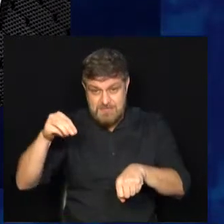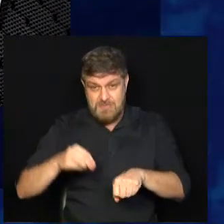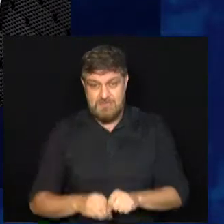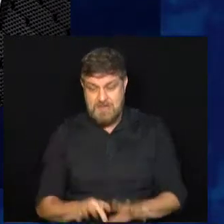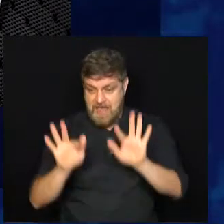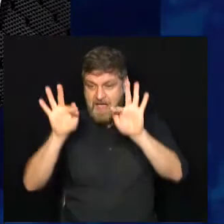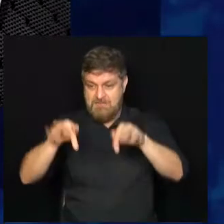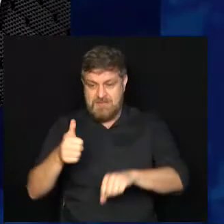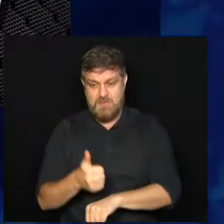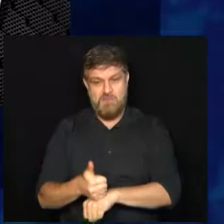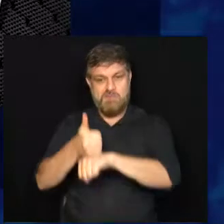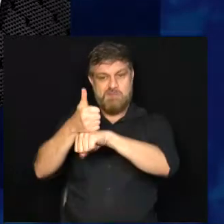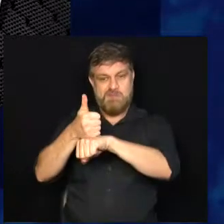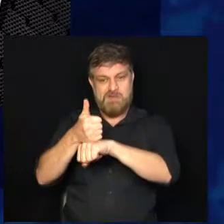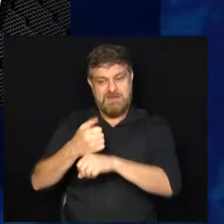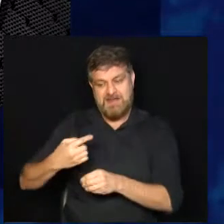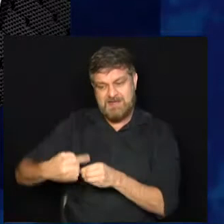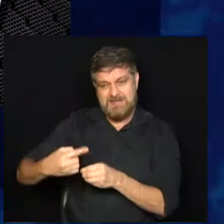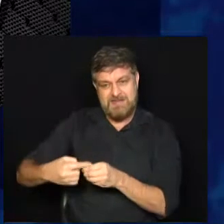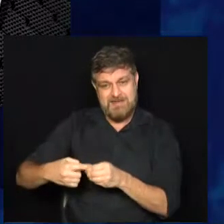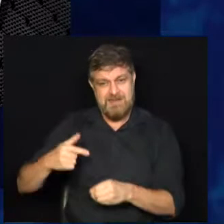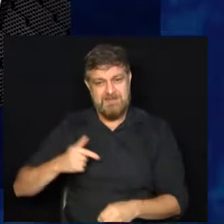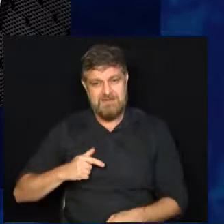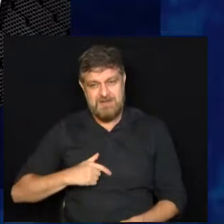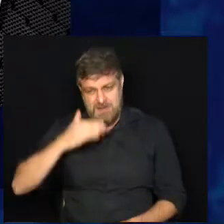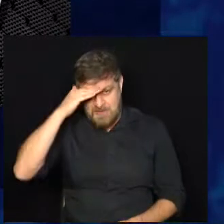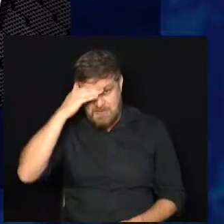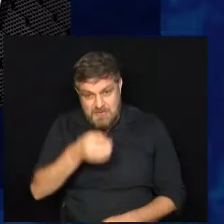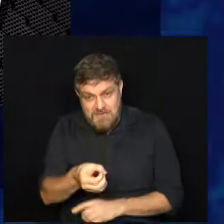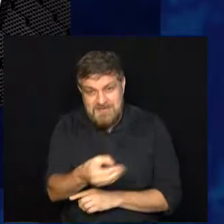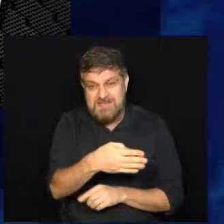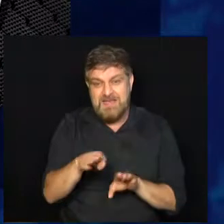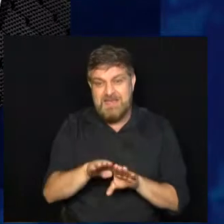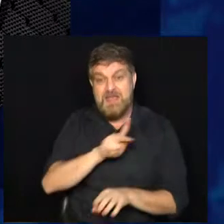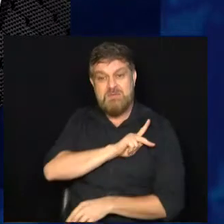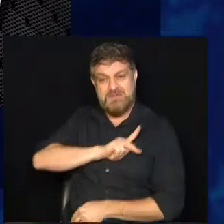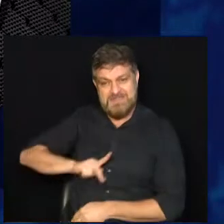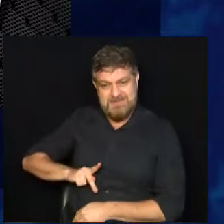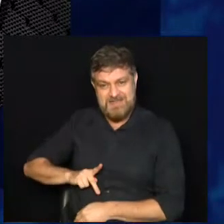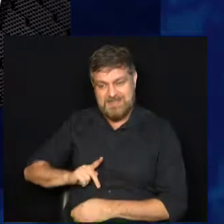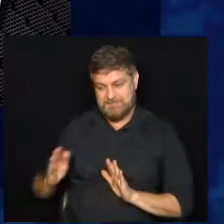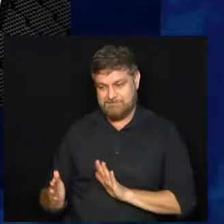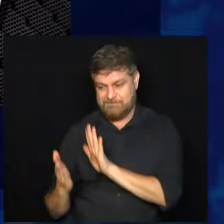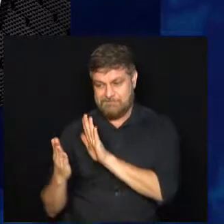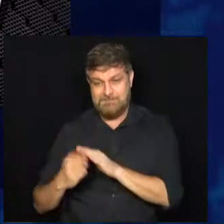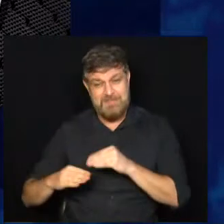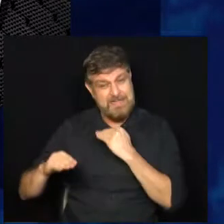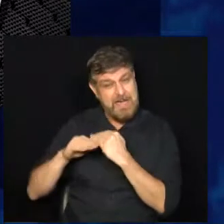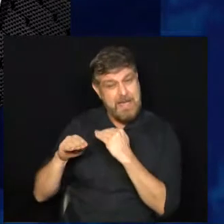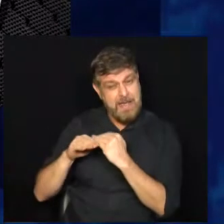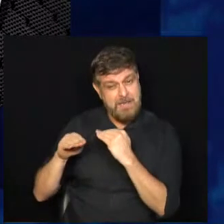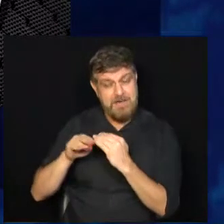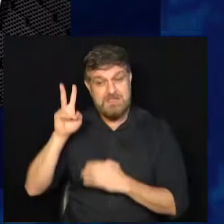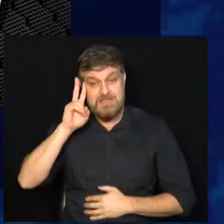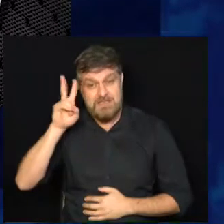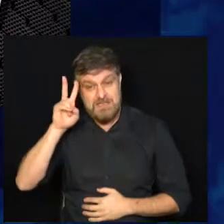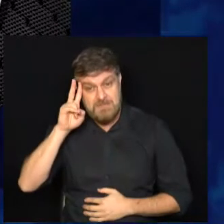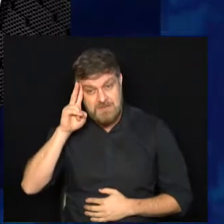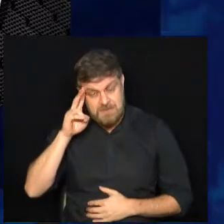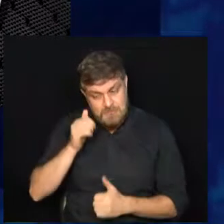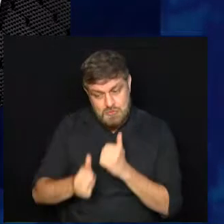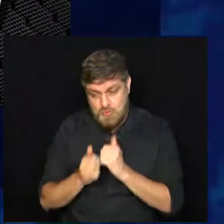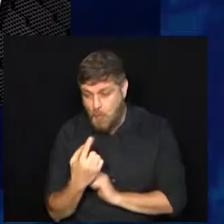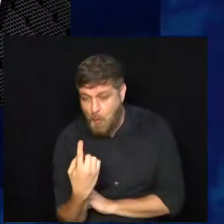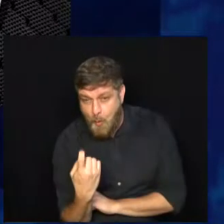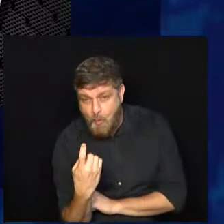do Troféu do Interior entre Novo Horizontino e Ponte Preta. Se der empate, lembrando que é jogo único, a